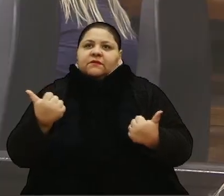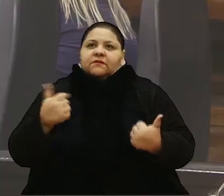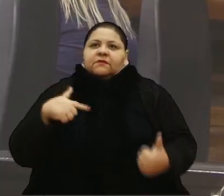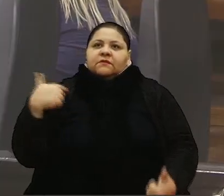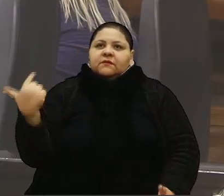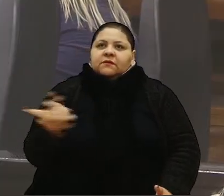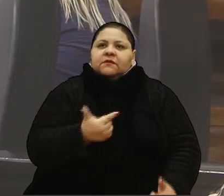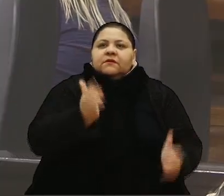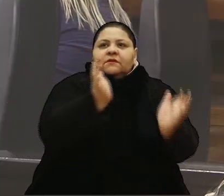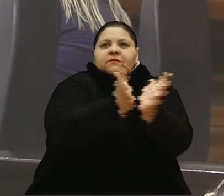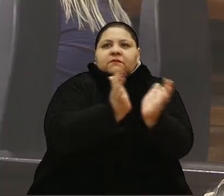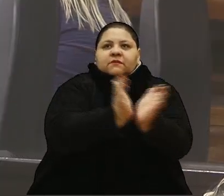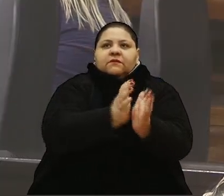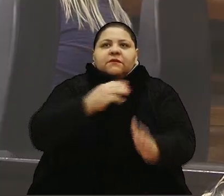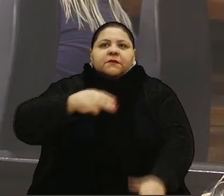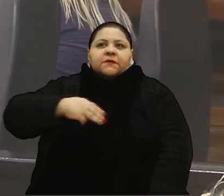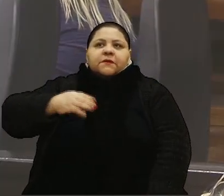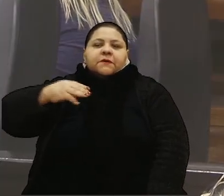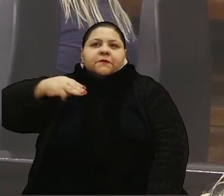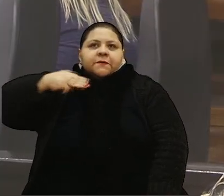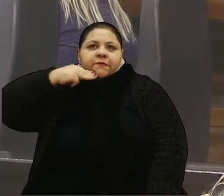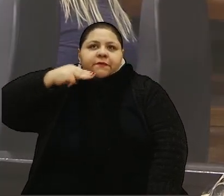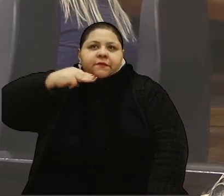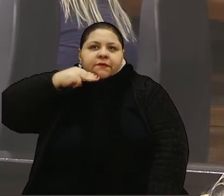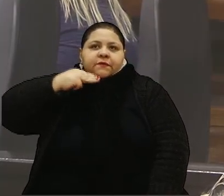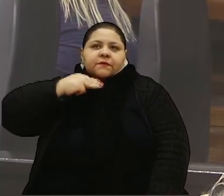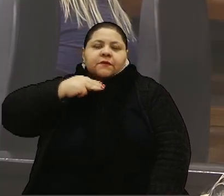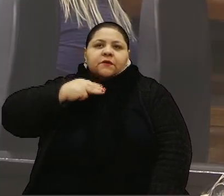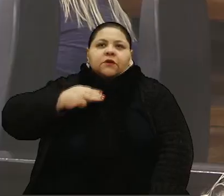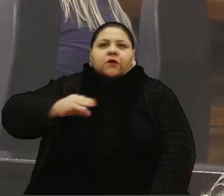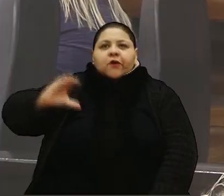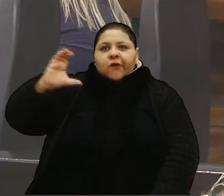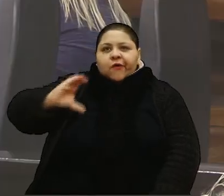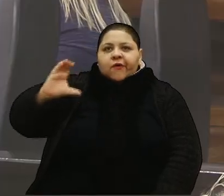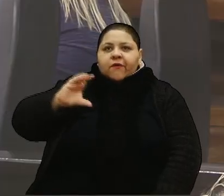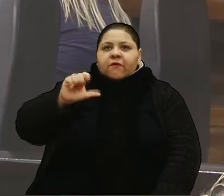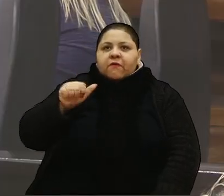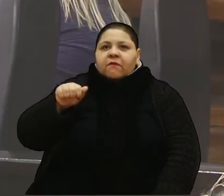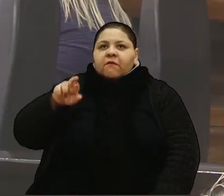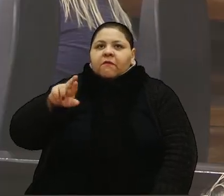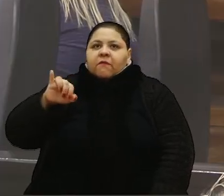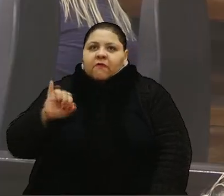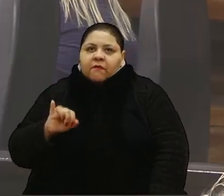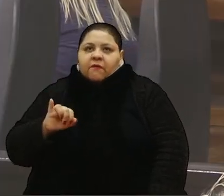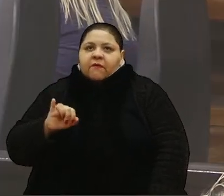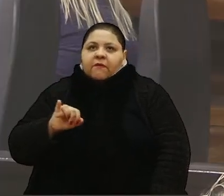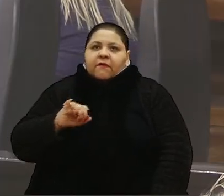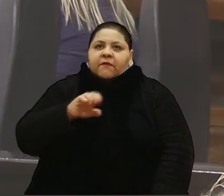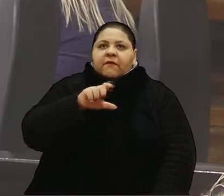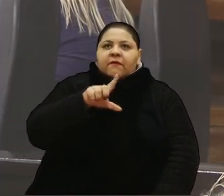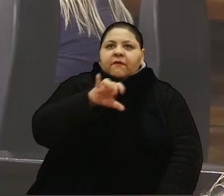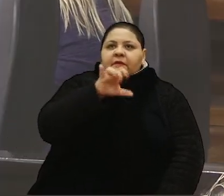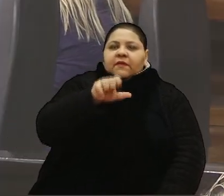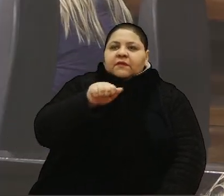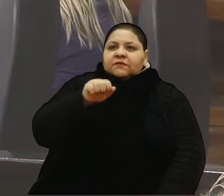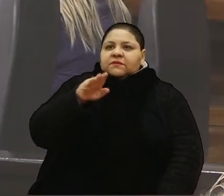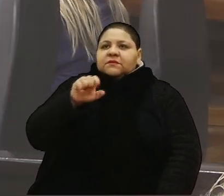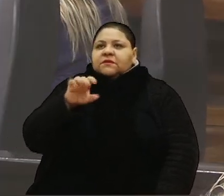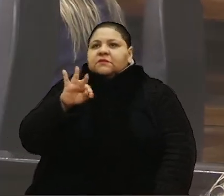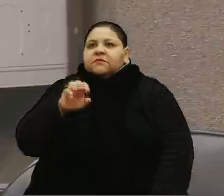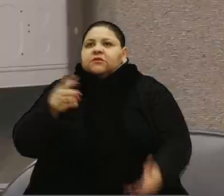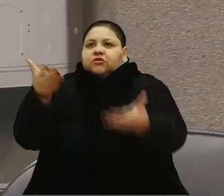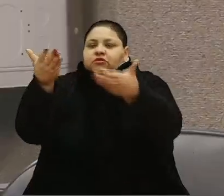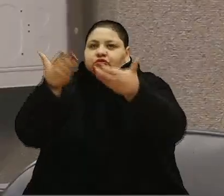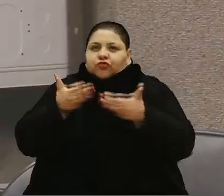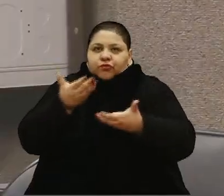nossa colega Marisol, e o cunhado, o senhor Ari e a dona Elizabeth. Então, sejam todos bem-vindos.